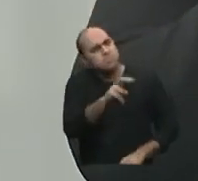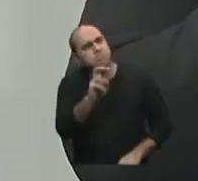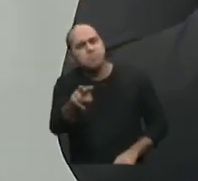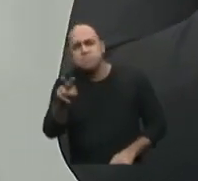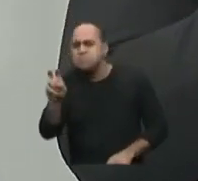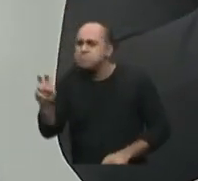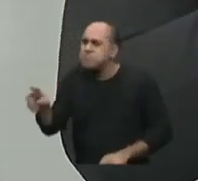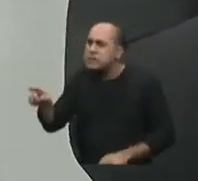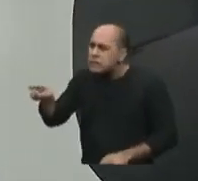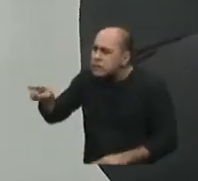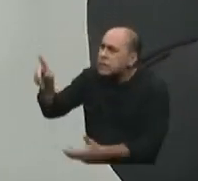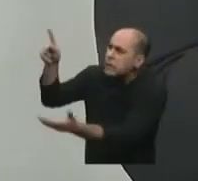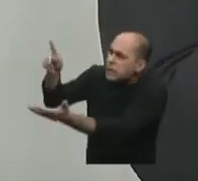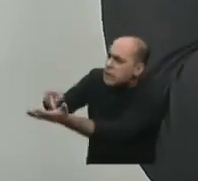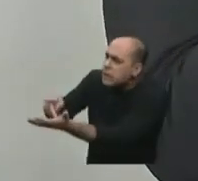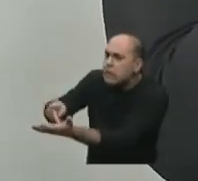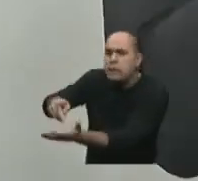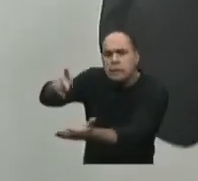Amores tão